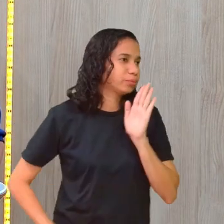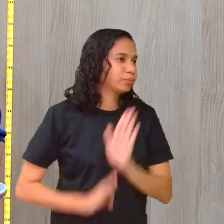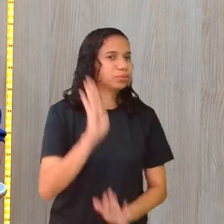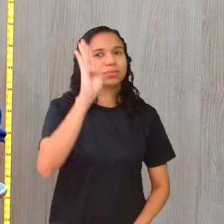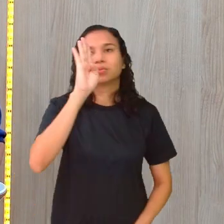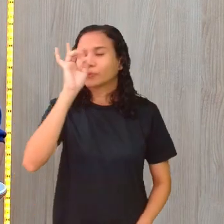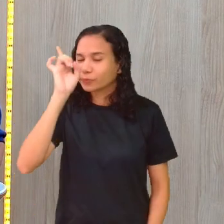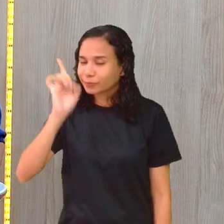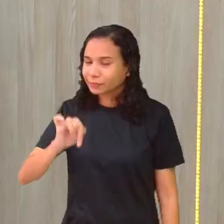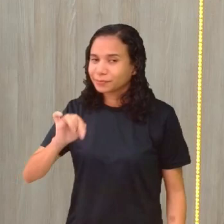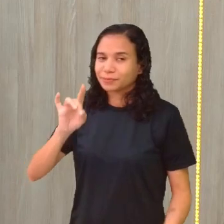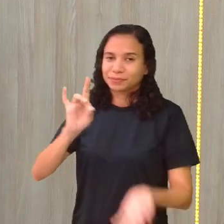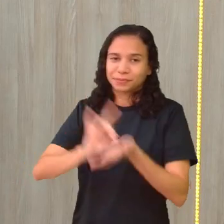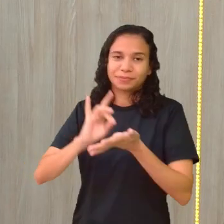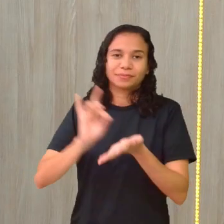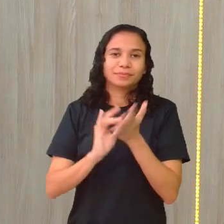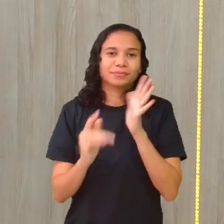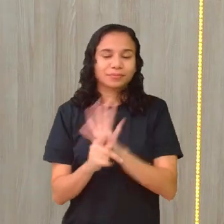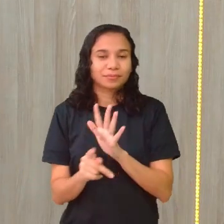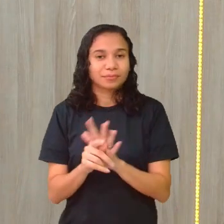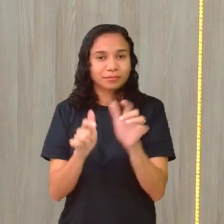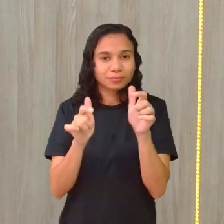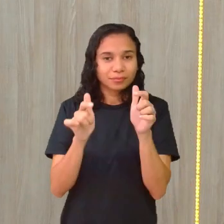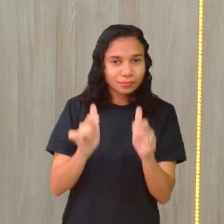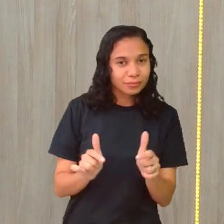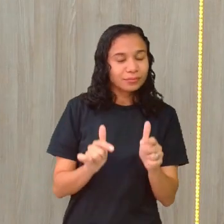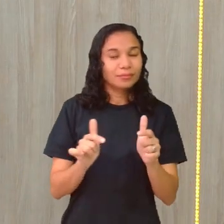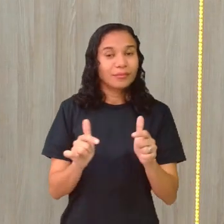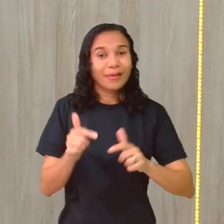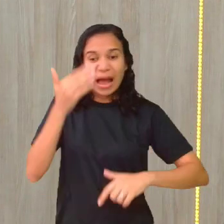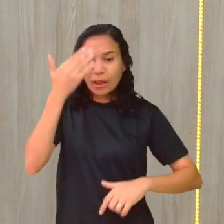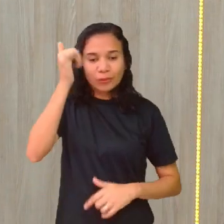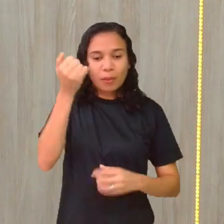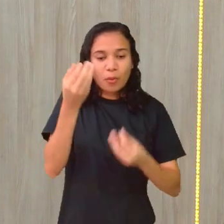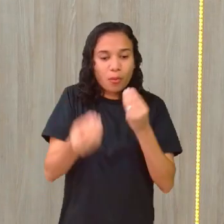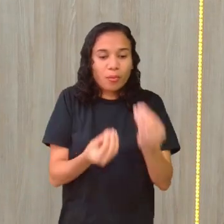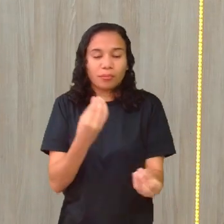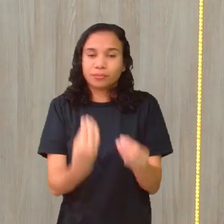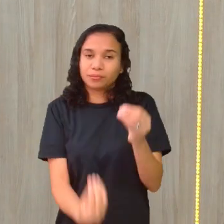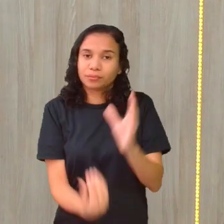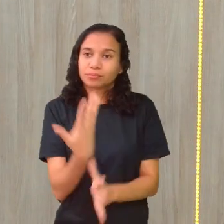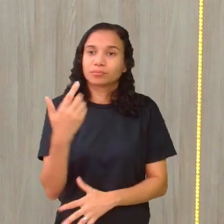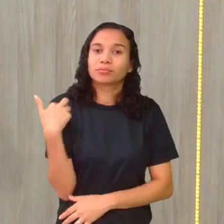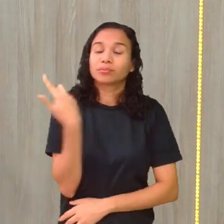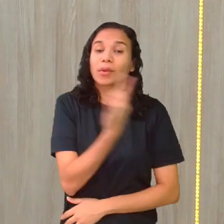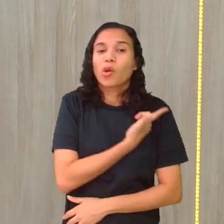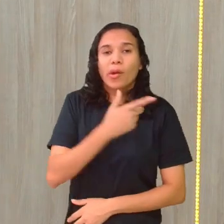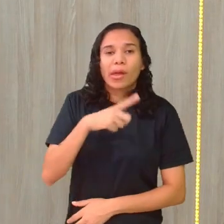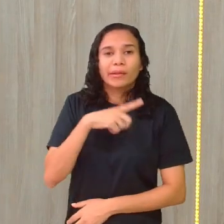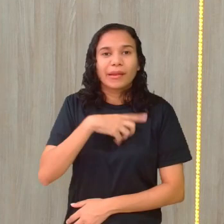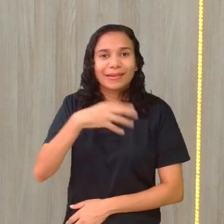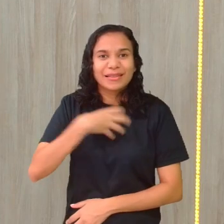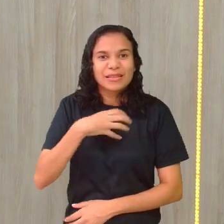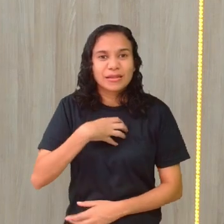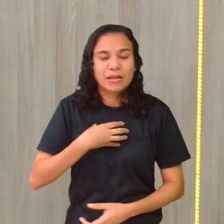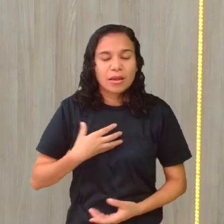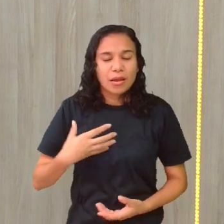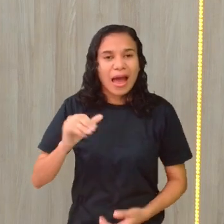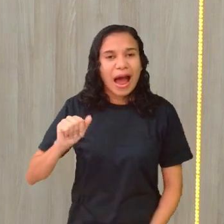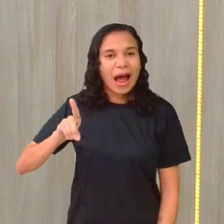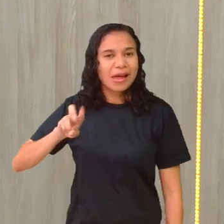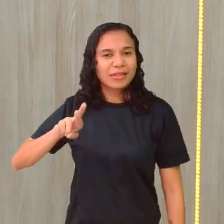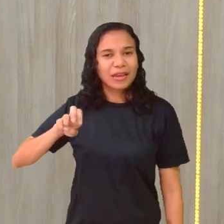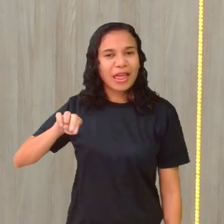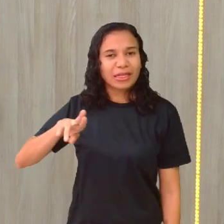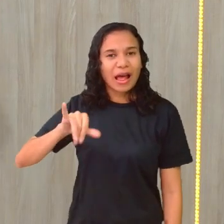adrenalina. Exatamente. Esse ambiente imprevisível faz com que a gente tenha esse pico de adrenalina, né? Então